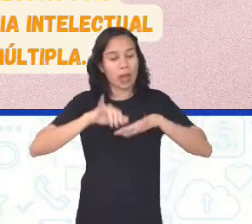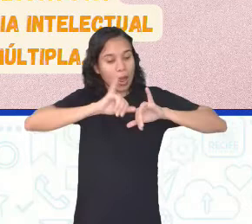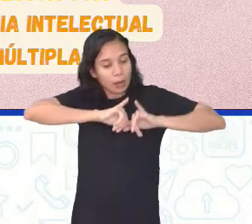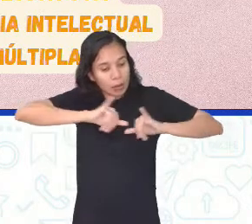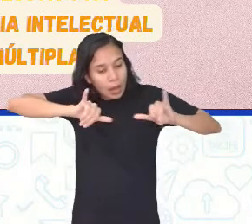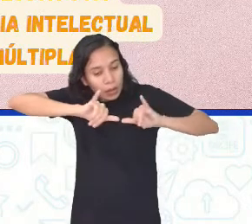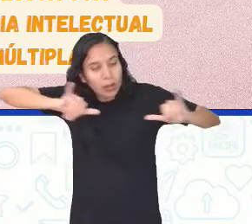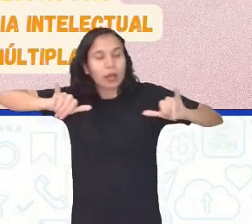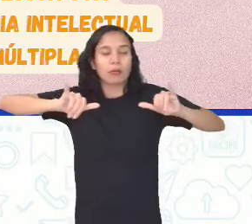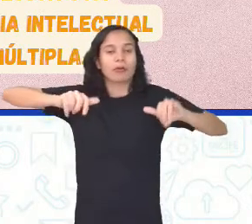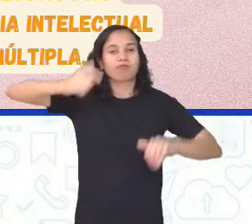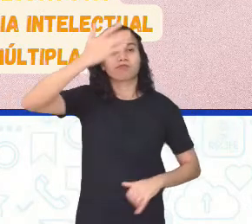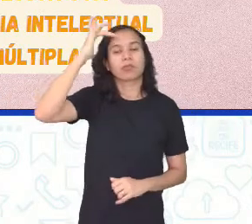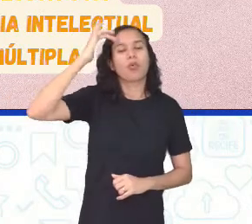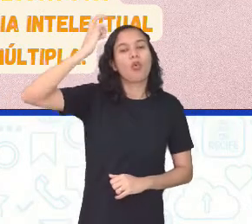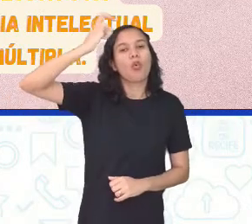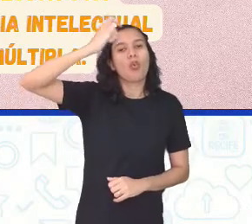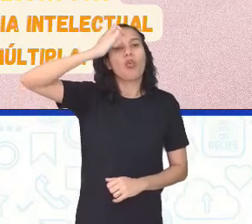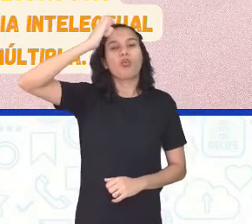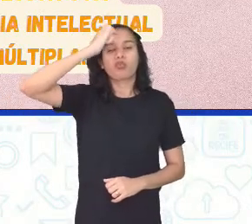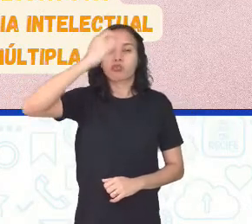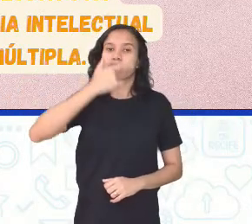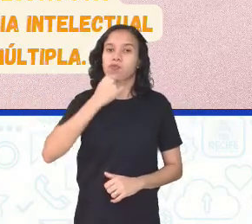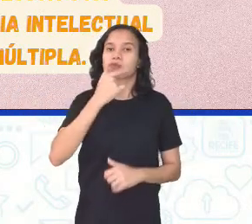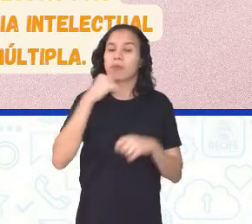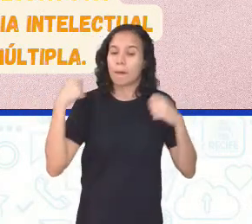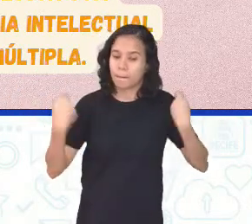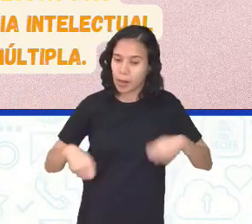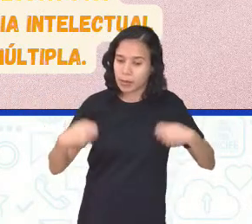de conscientizar o homem que ele precisa